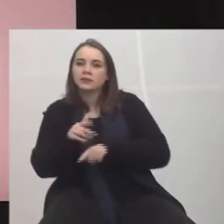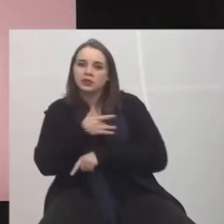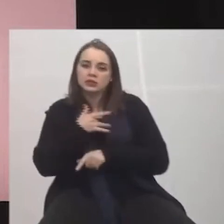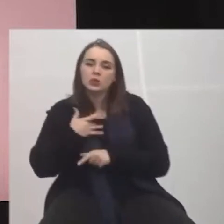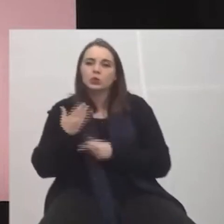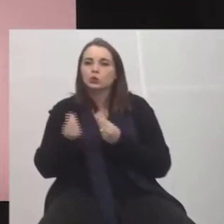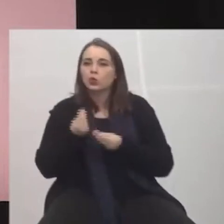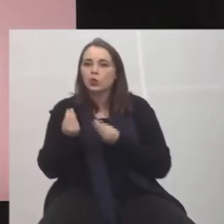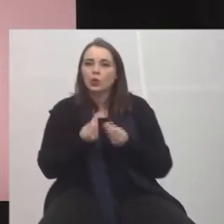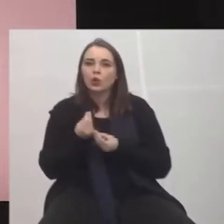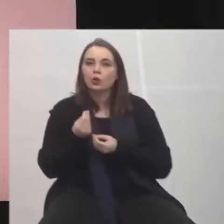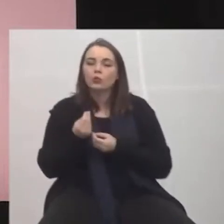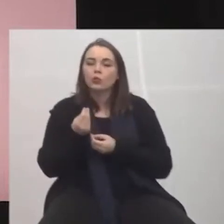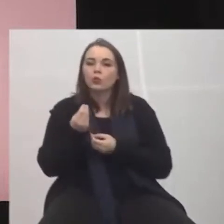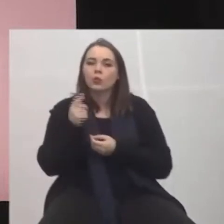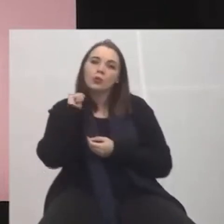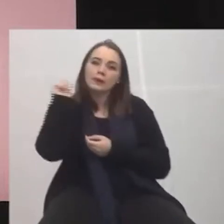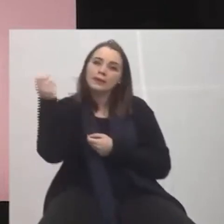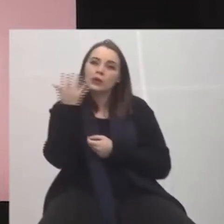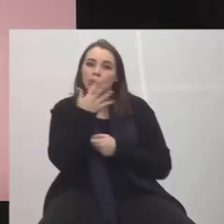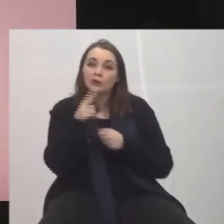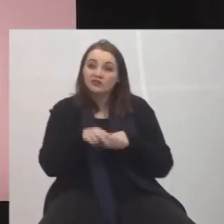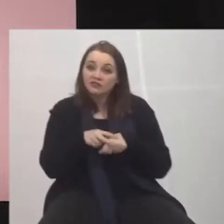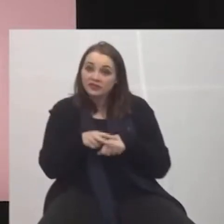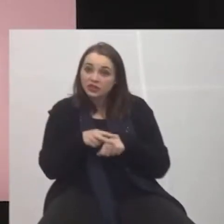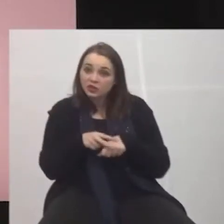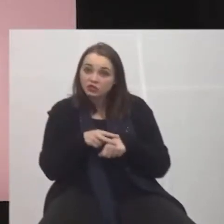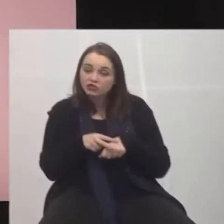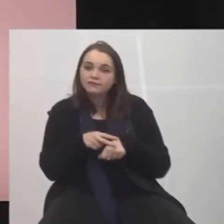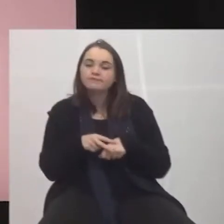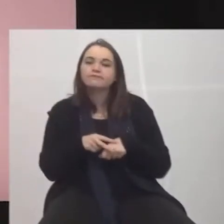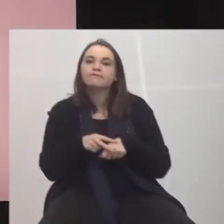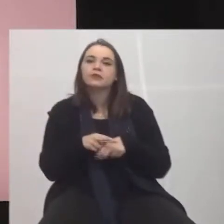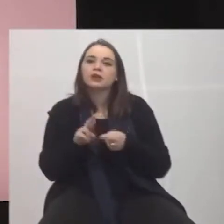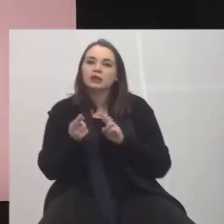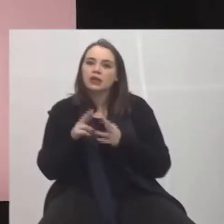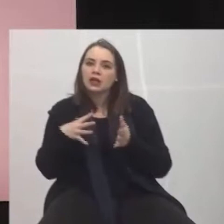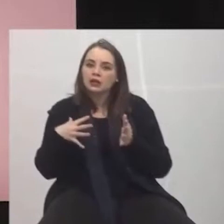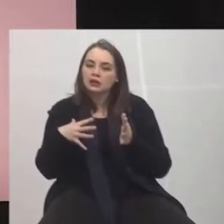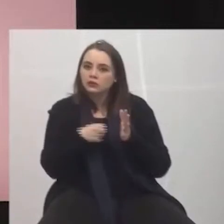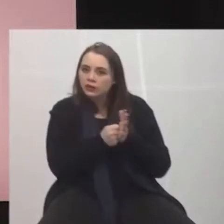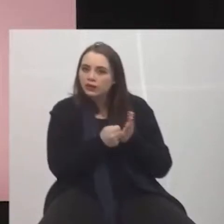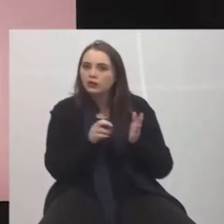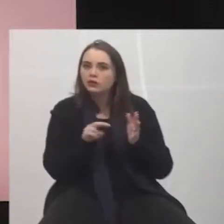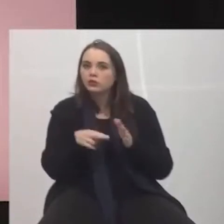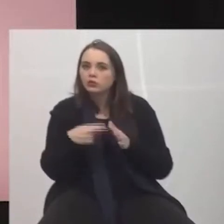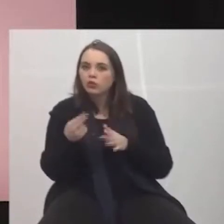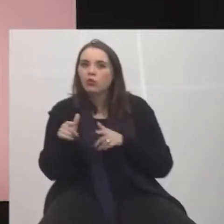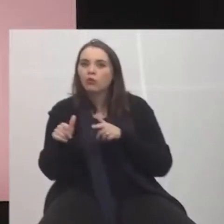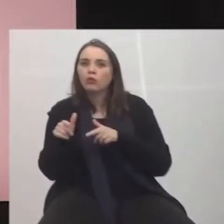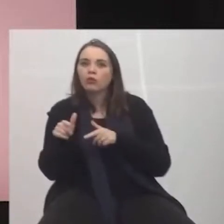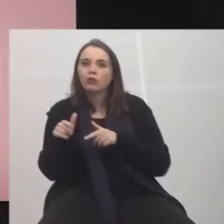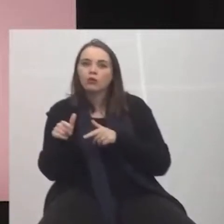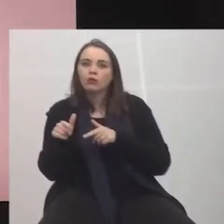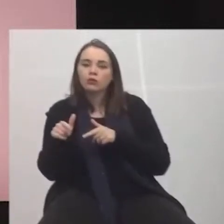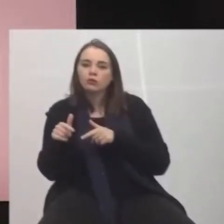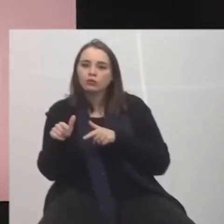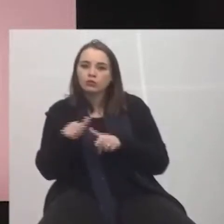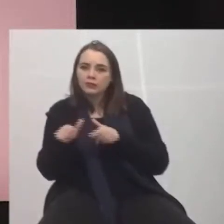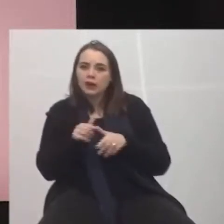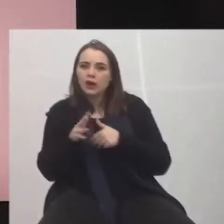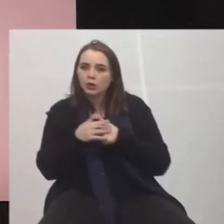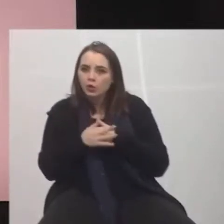como o Abril Verde, né, que é relacionado a acidente ou doença relacionada ao trabalho, postagens